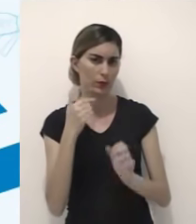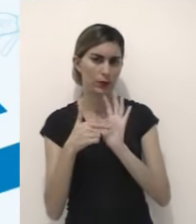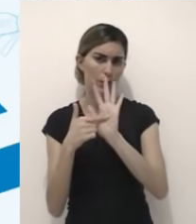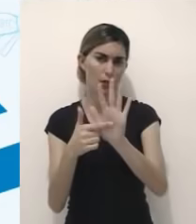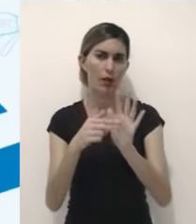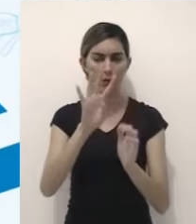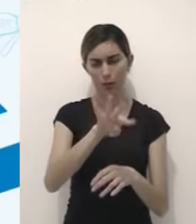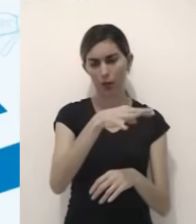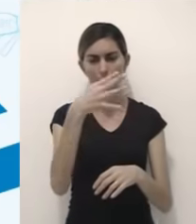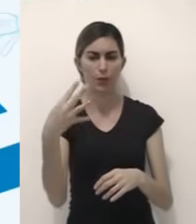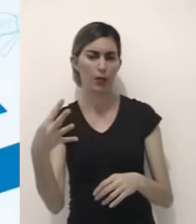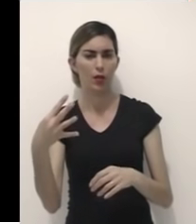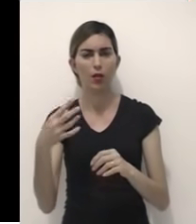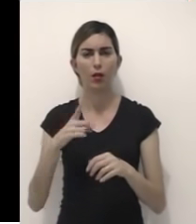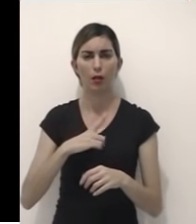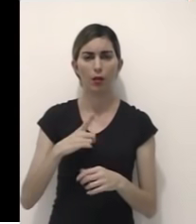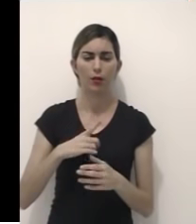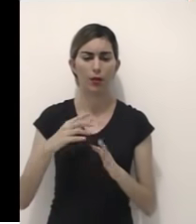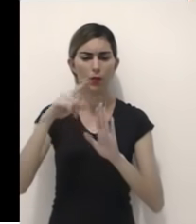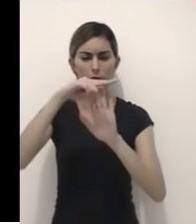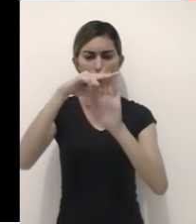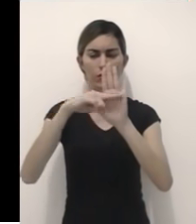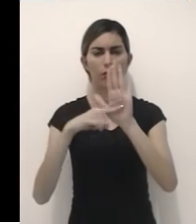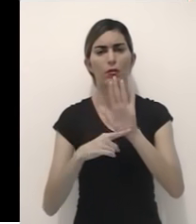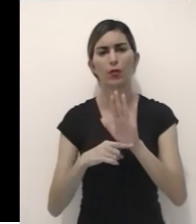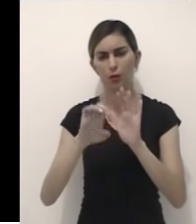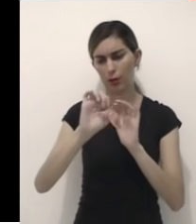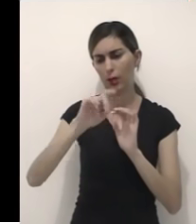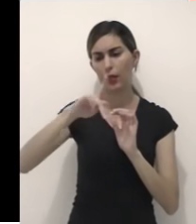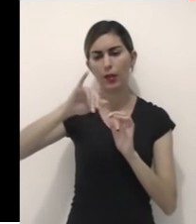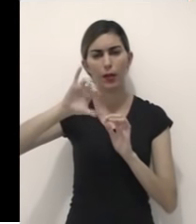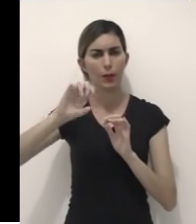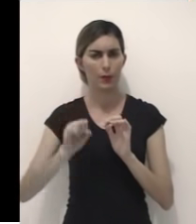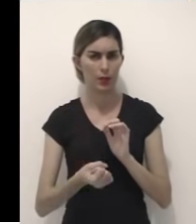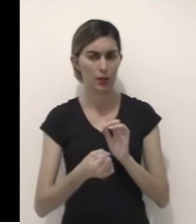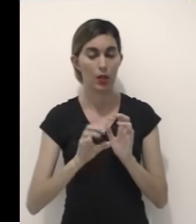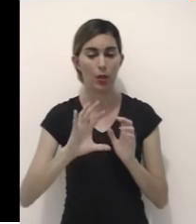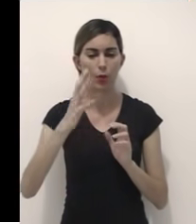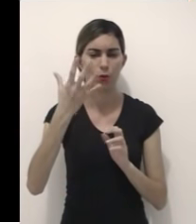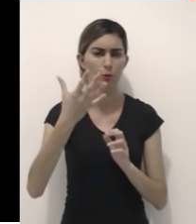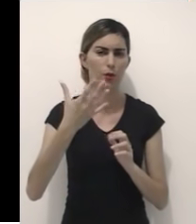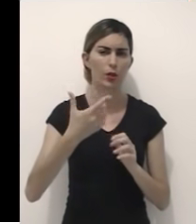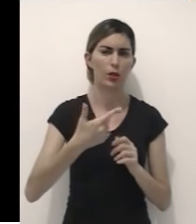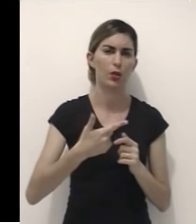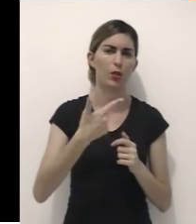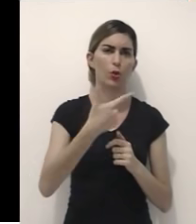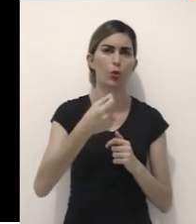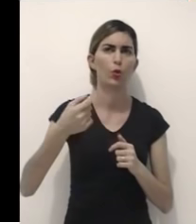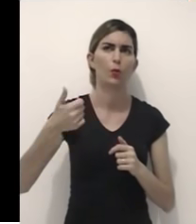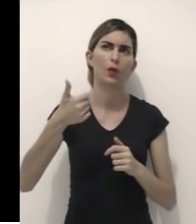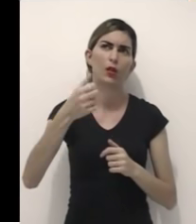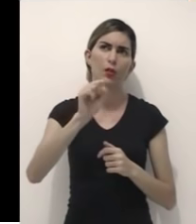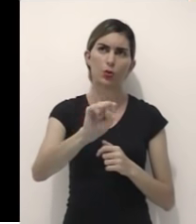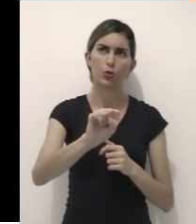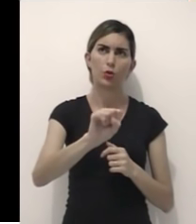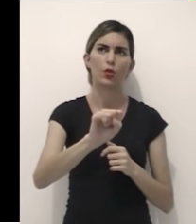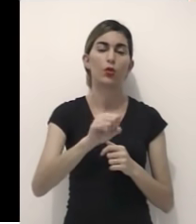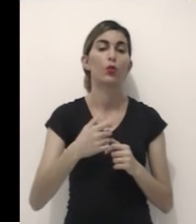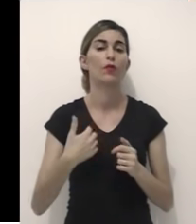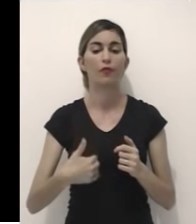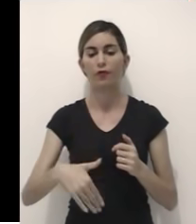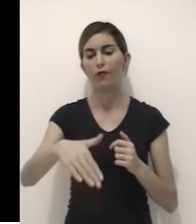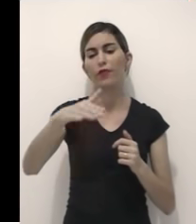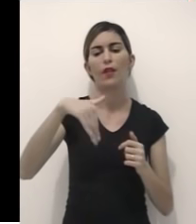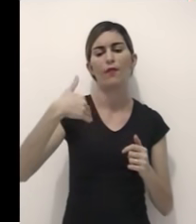eu trouxe para vocês aqui uma tabela que tem a programação dos eclipses que ocorreram desde